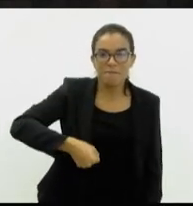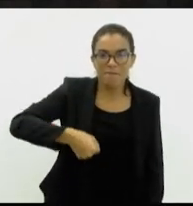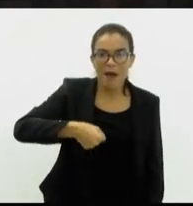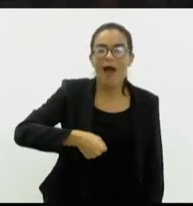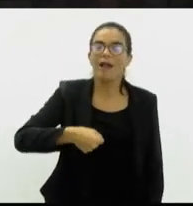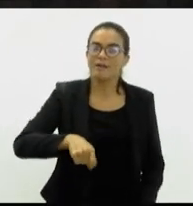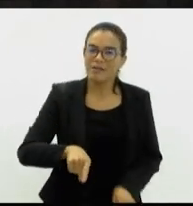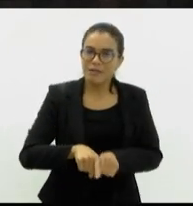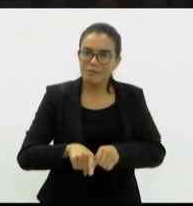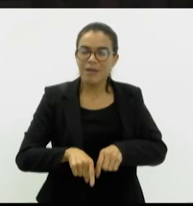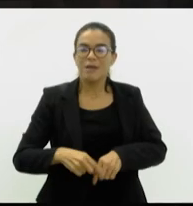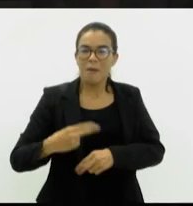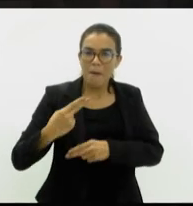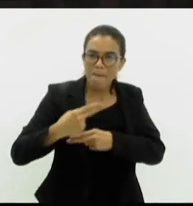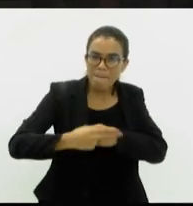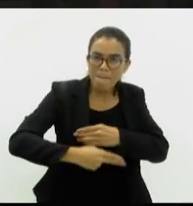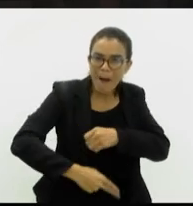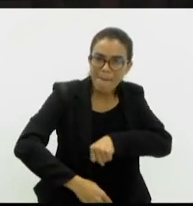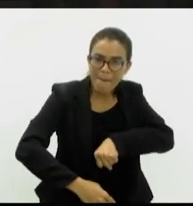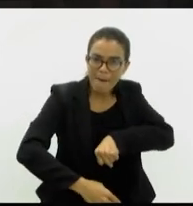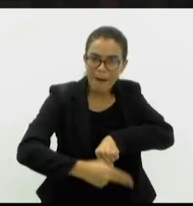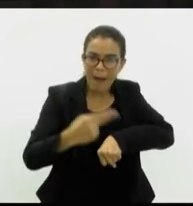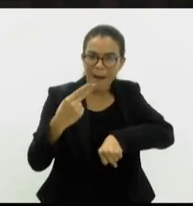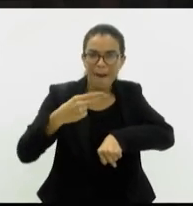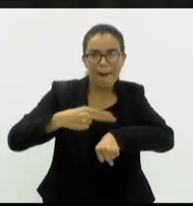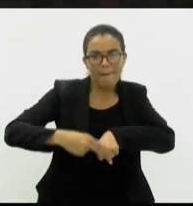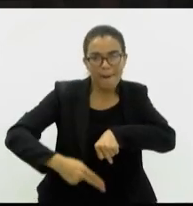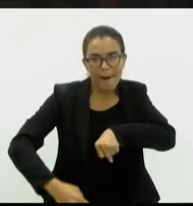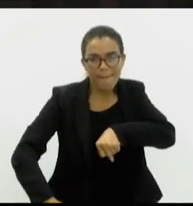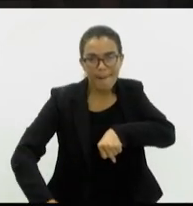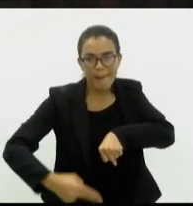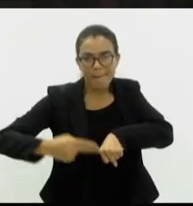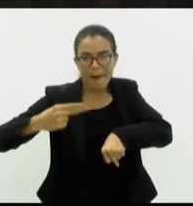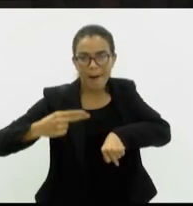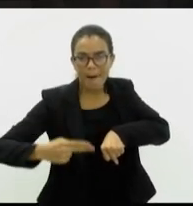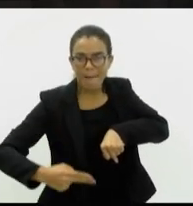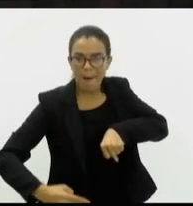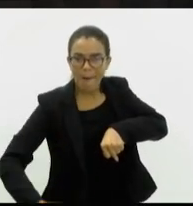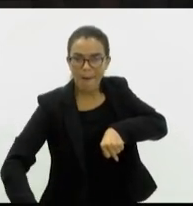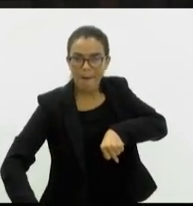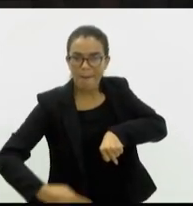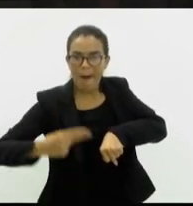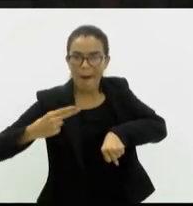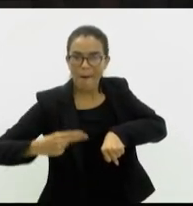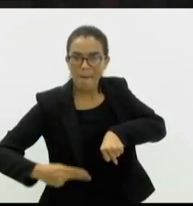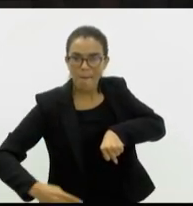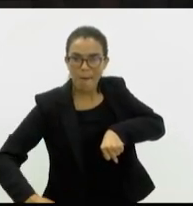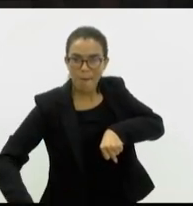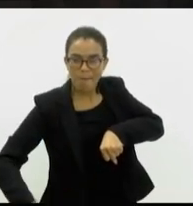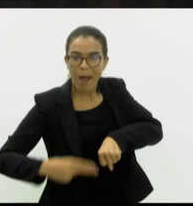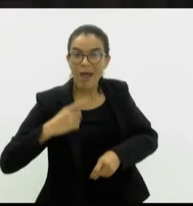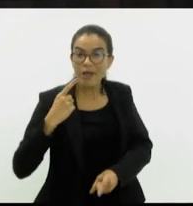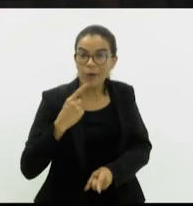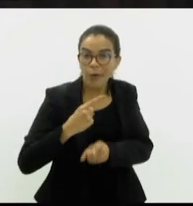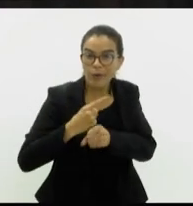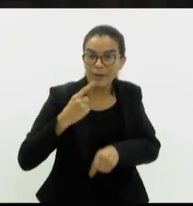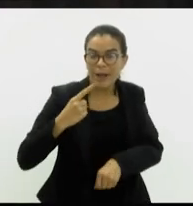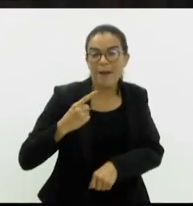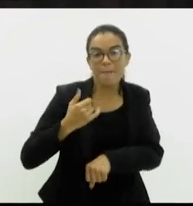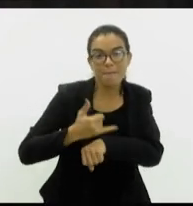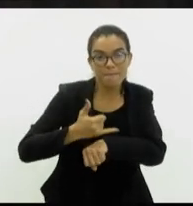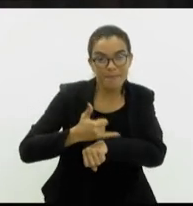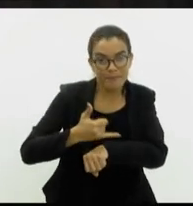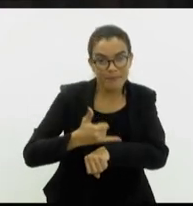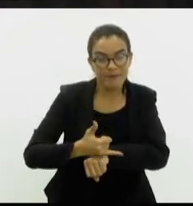revistadas porque passavam por esse crio da verificação da existência ou não de